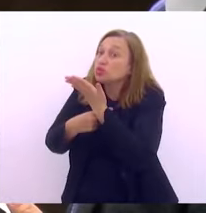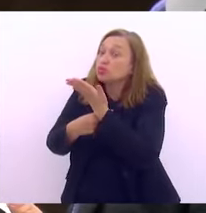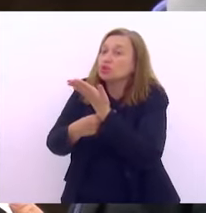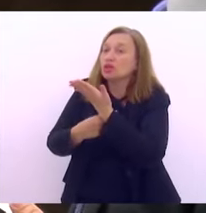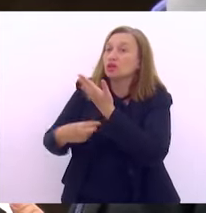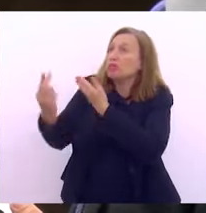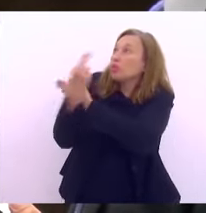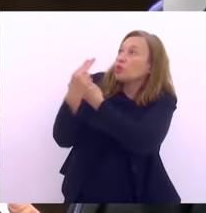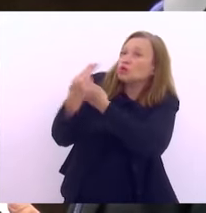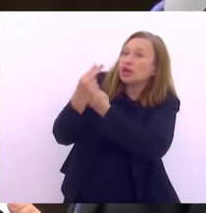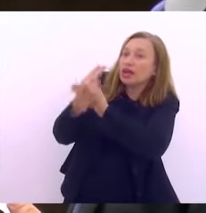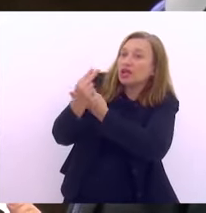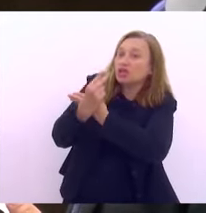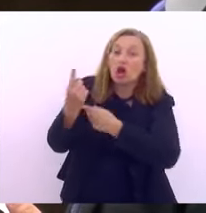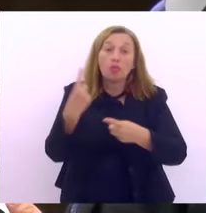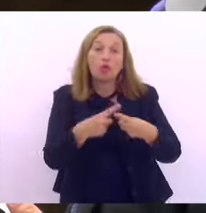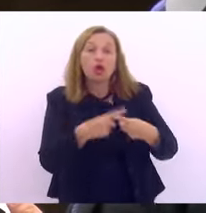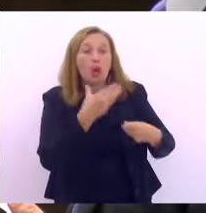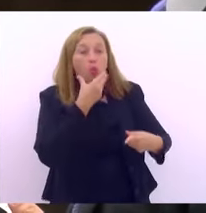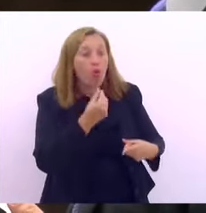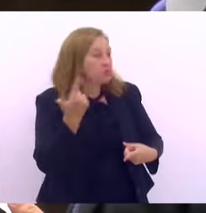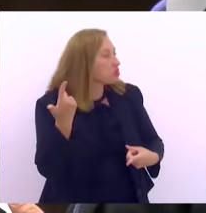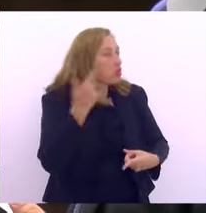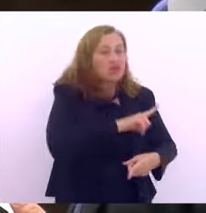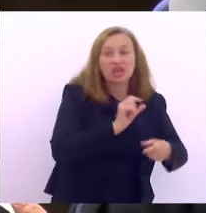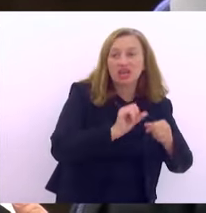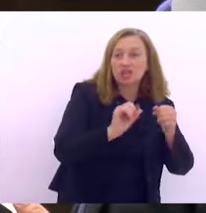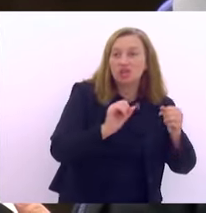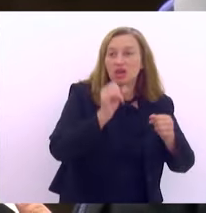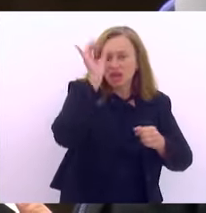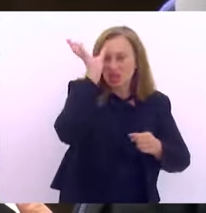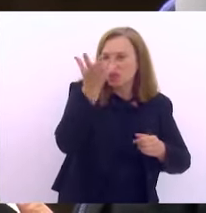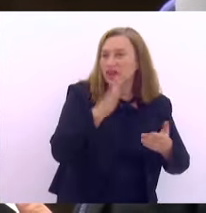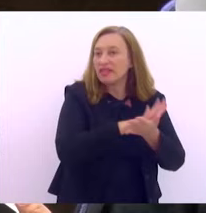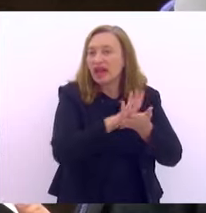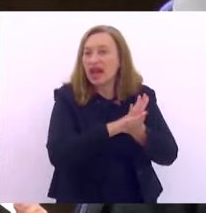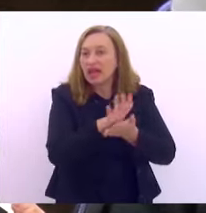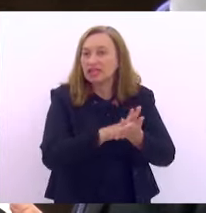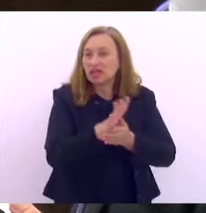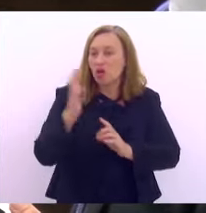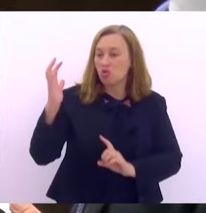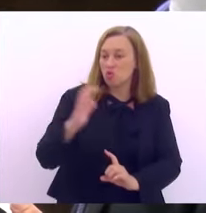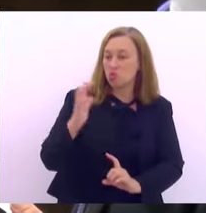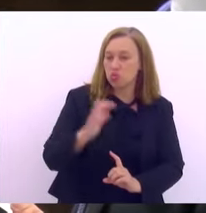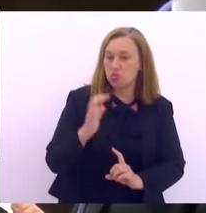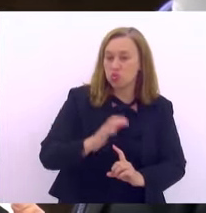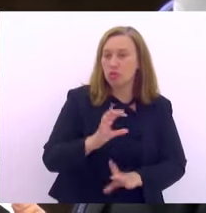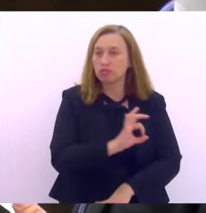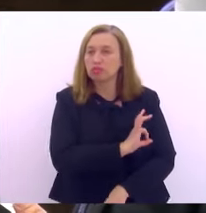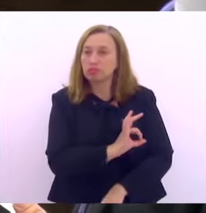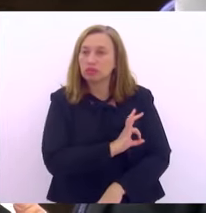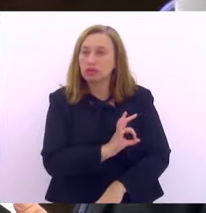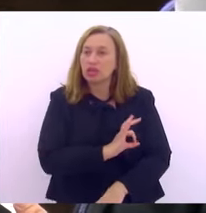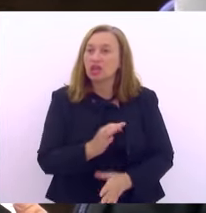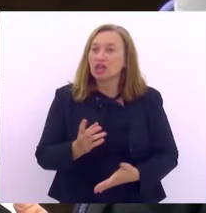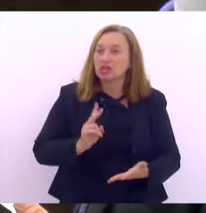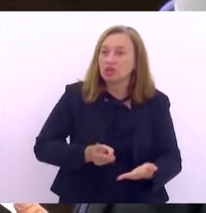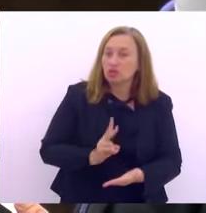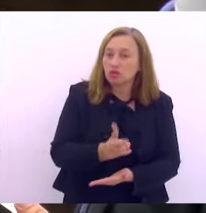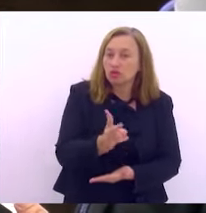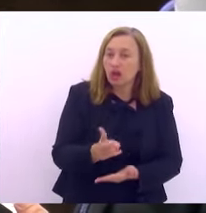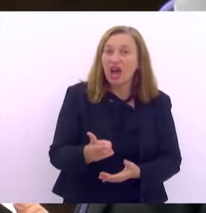briga aí, que o homem não está conseguindo resolver, não. A policiada está oprimida. E se continuar desse jeito, vocês acham que Israel tem guerra? Vocês